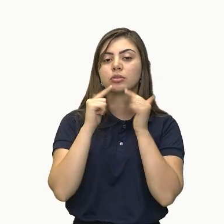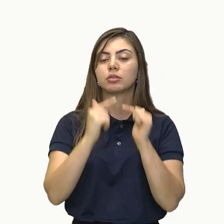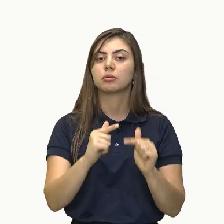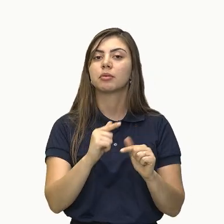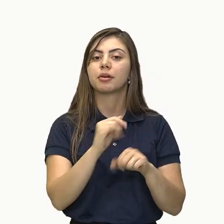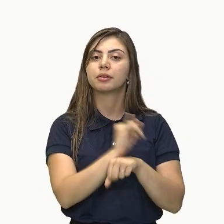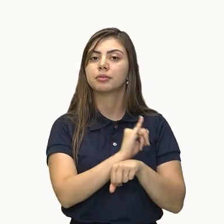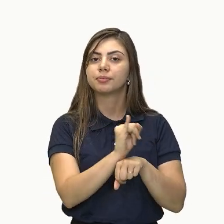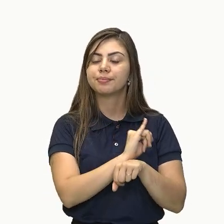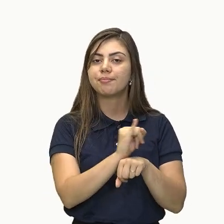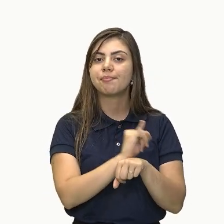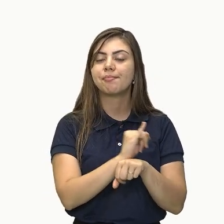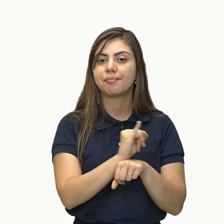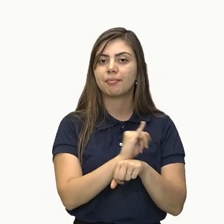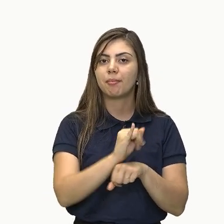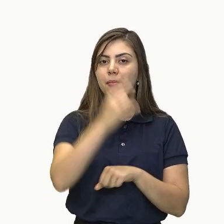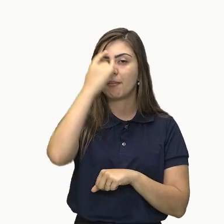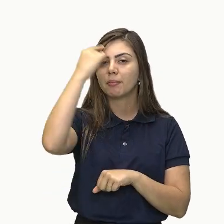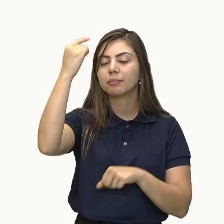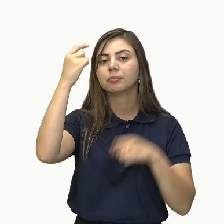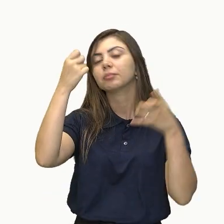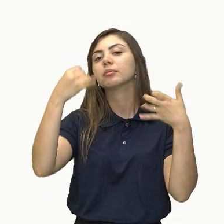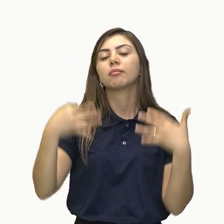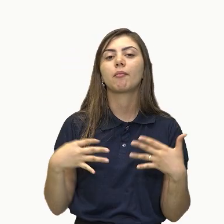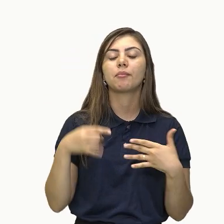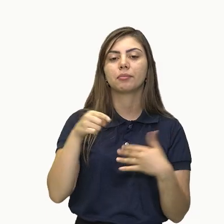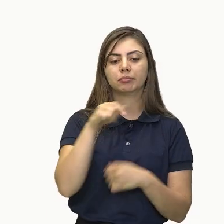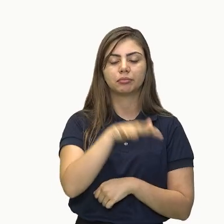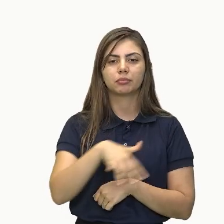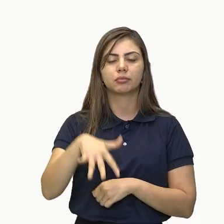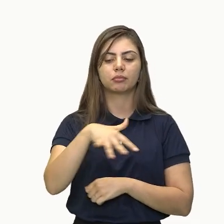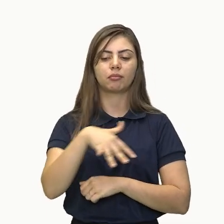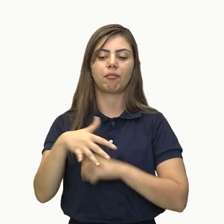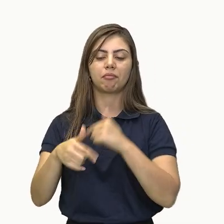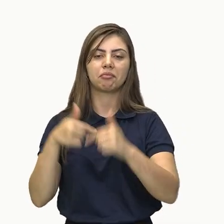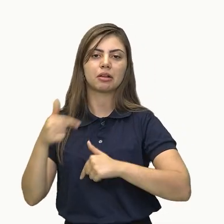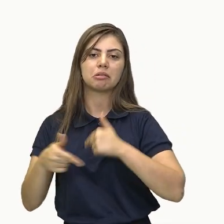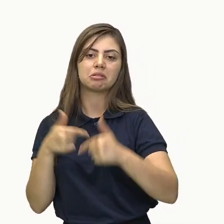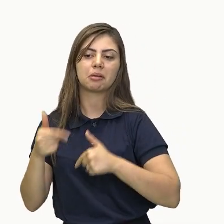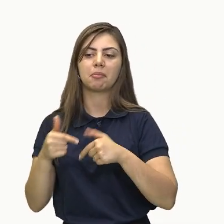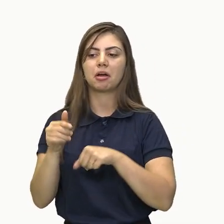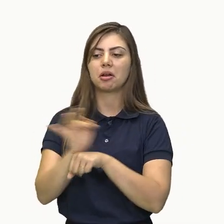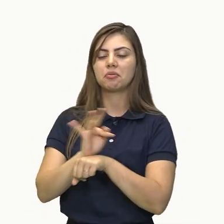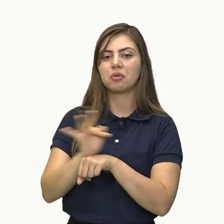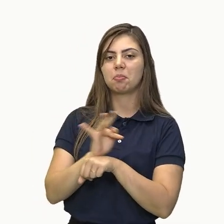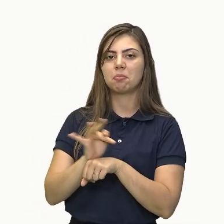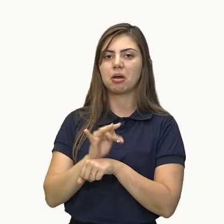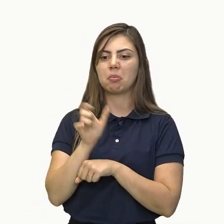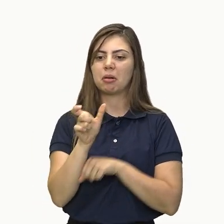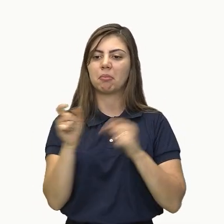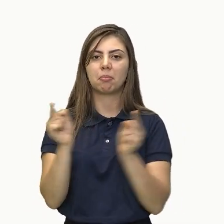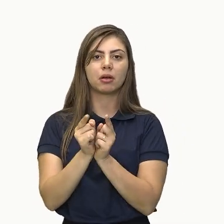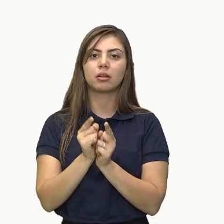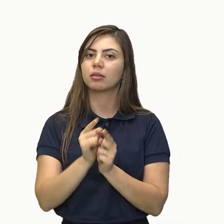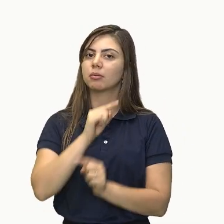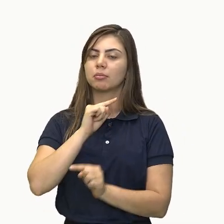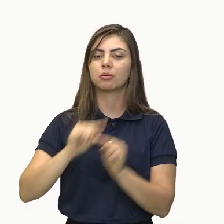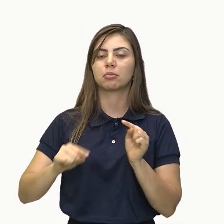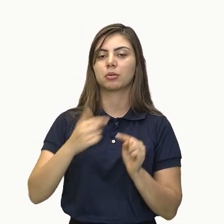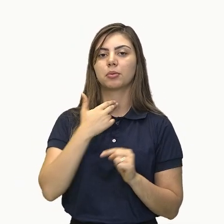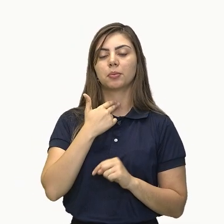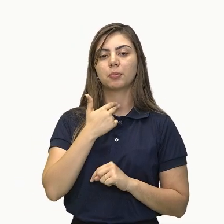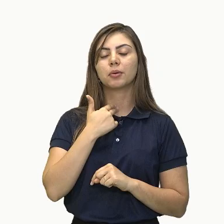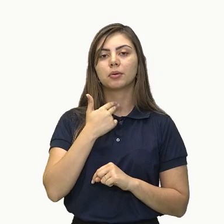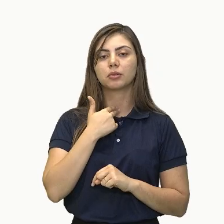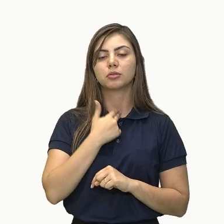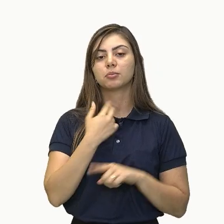utilizar essas abreviações em ambiente de trabalho, né, em trabalhos acadêmicos. Então, isso é